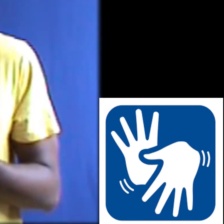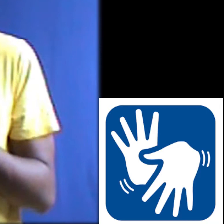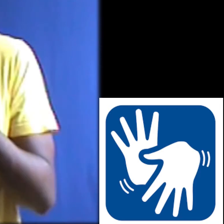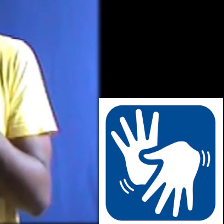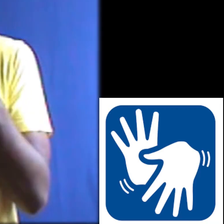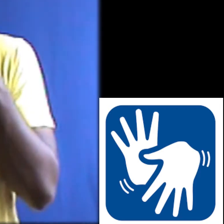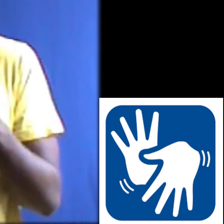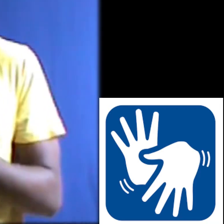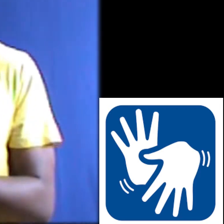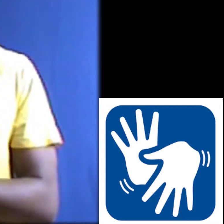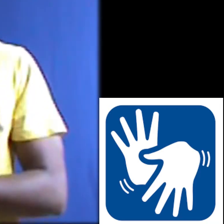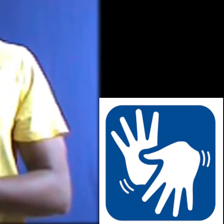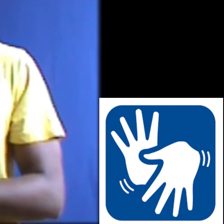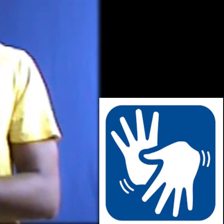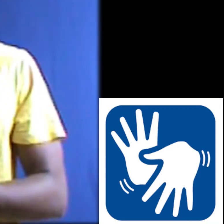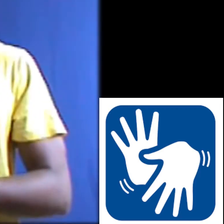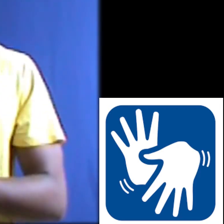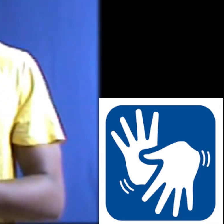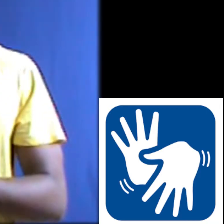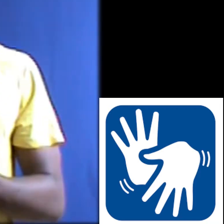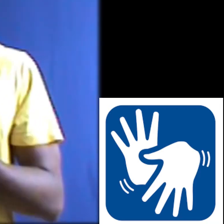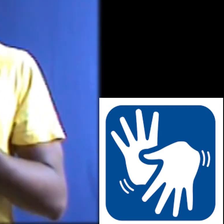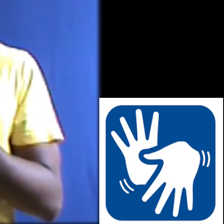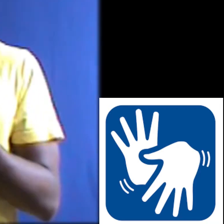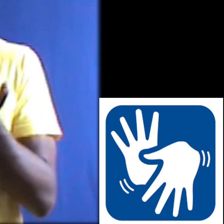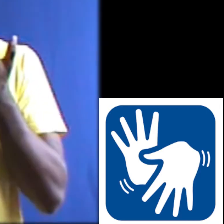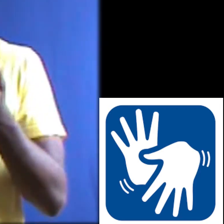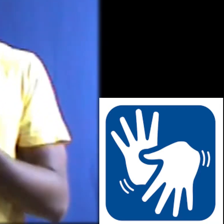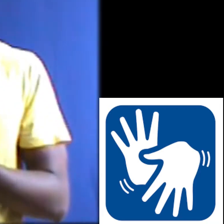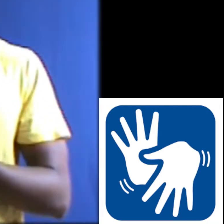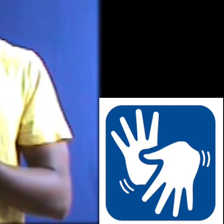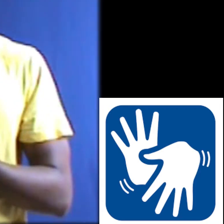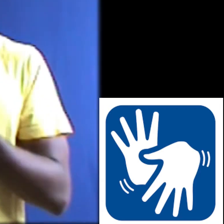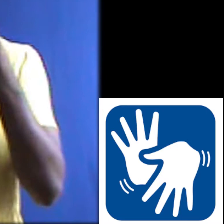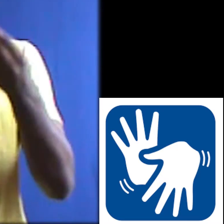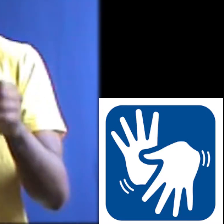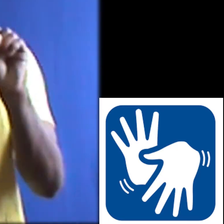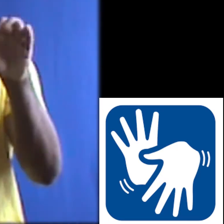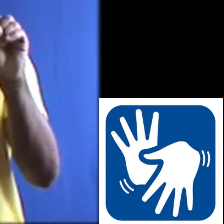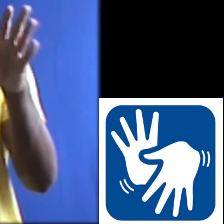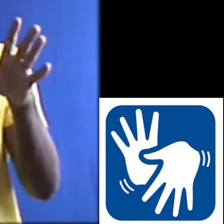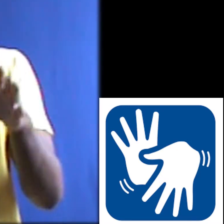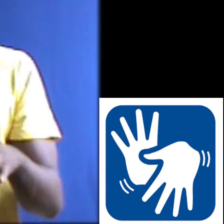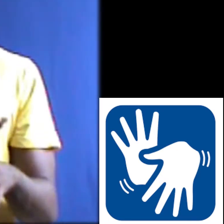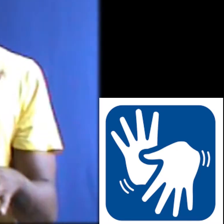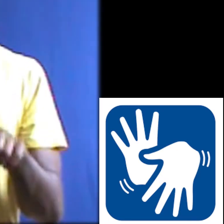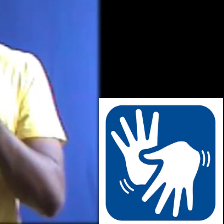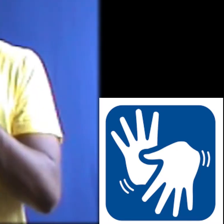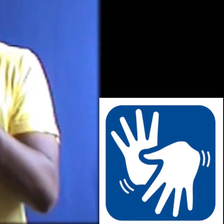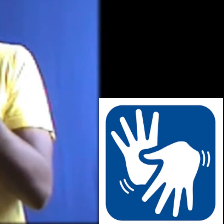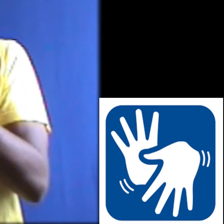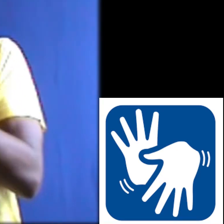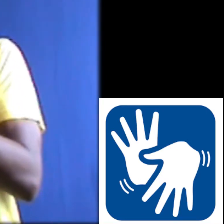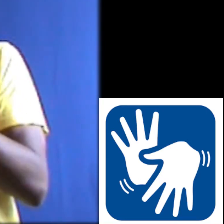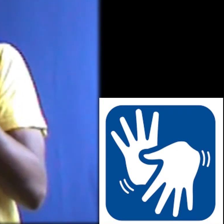fundamentos teóricos e metodológicos. Espero que vocês gostem dessa experiência bilíngue, tá bom? E eu sei que vocês